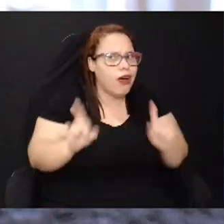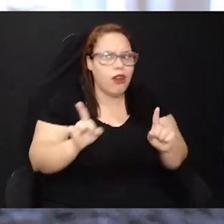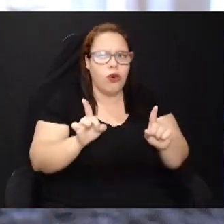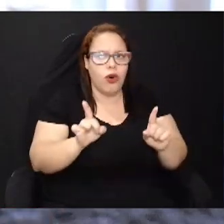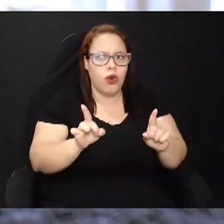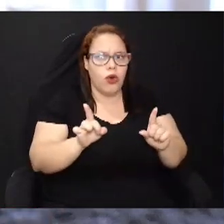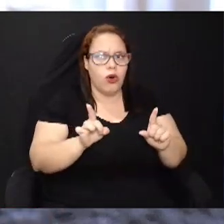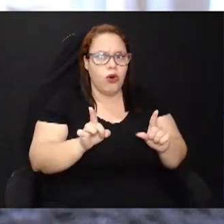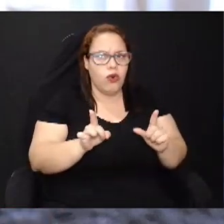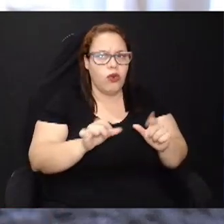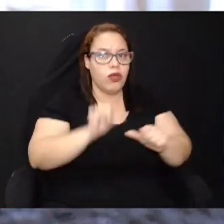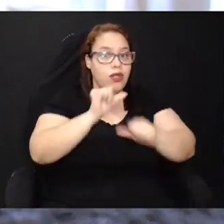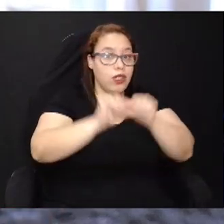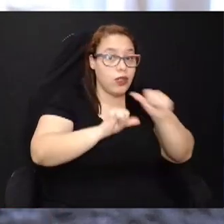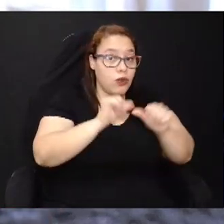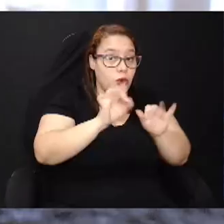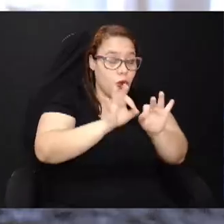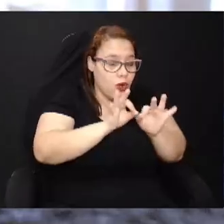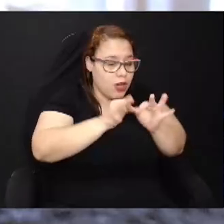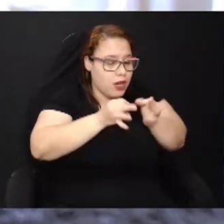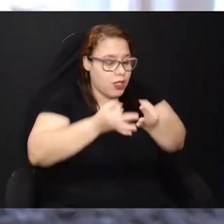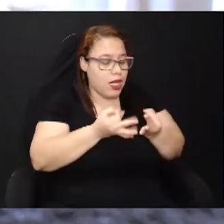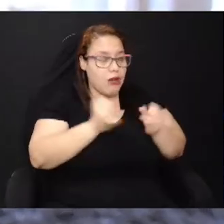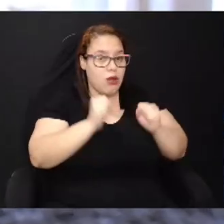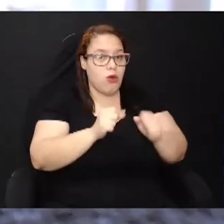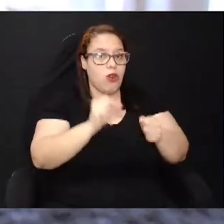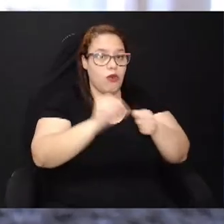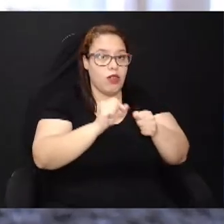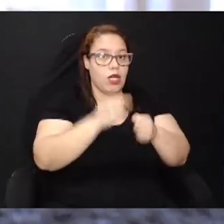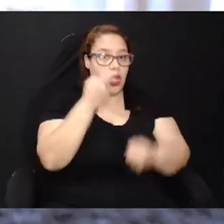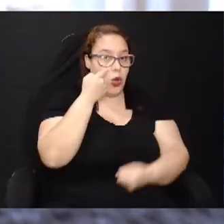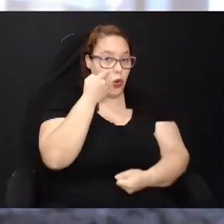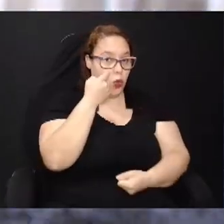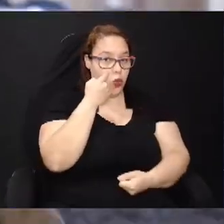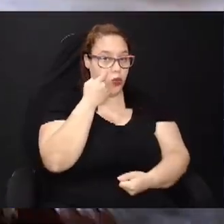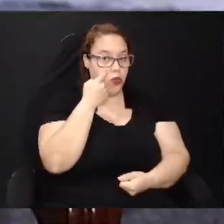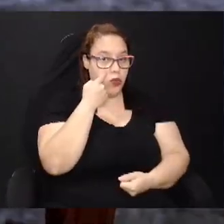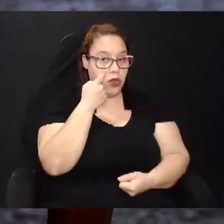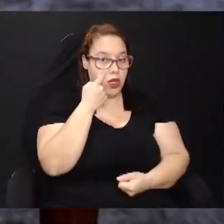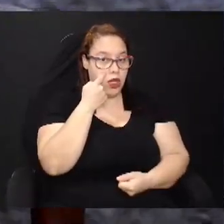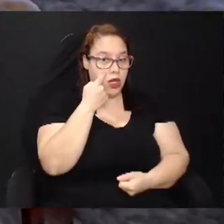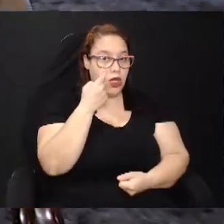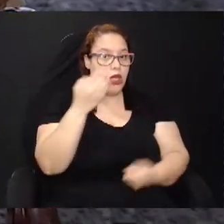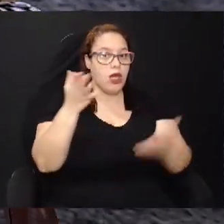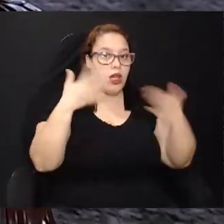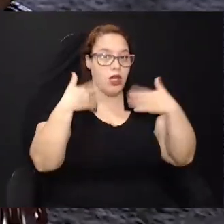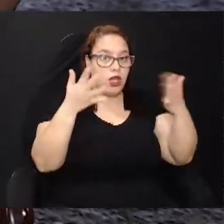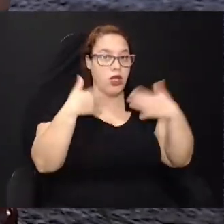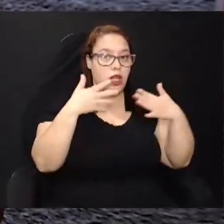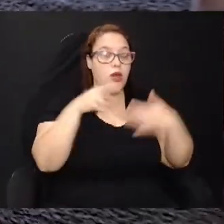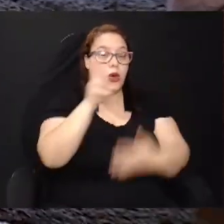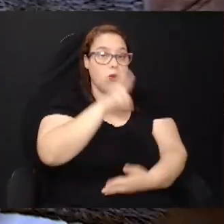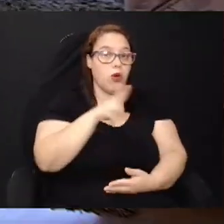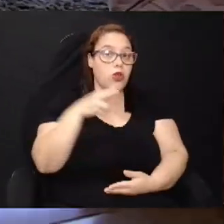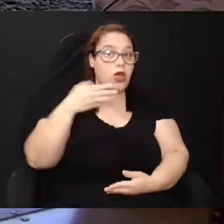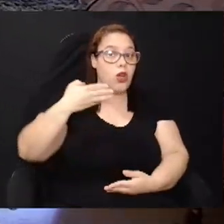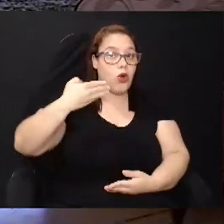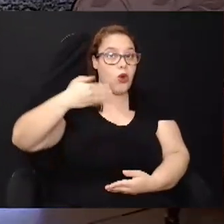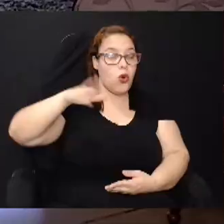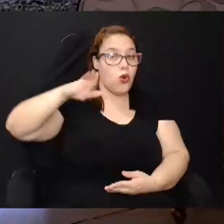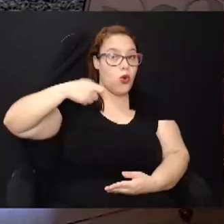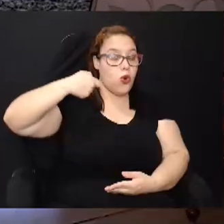coisas simples que a gente pode fazer, que olha, tem aqui, às vezes, no dia de calor, o pessoal pode usar um leque, né? E esse leque dá